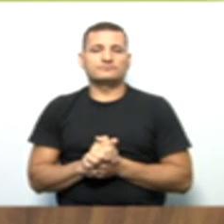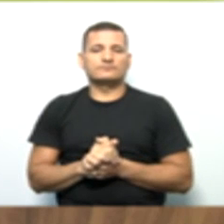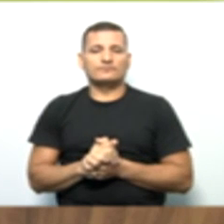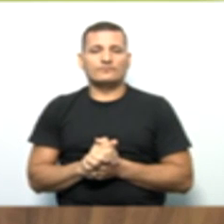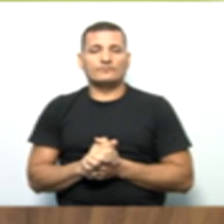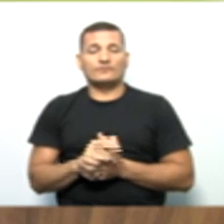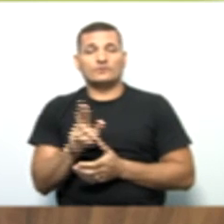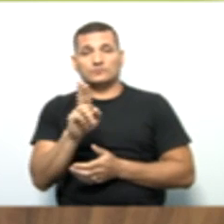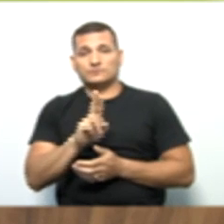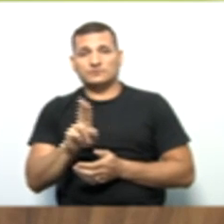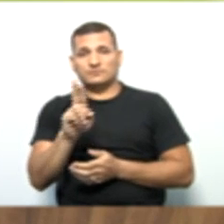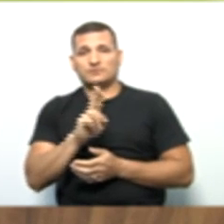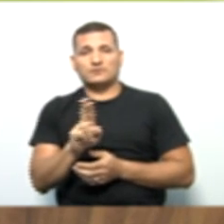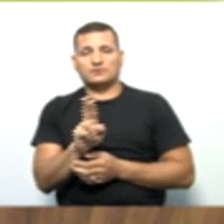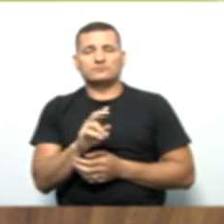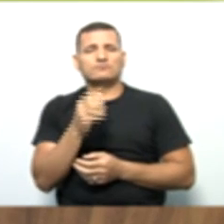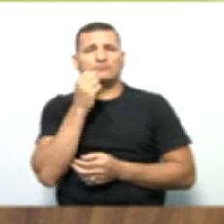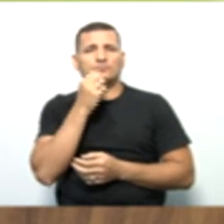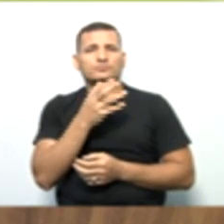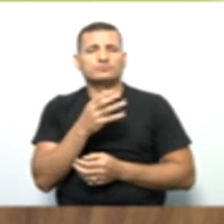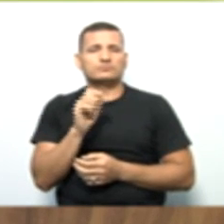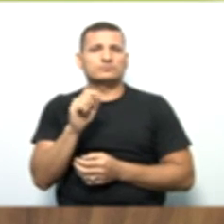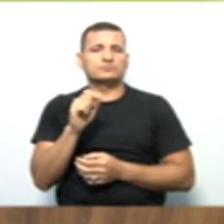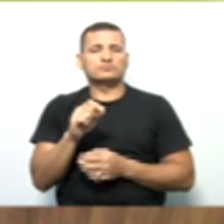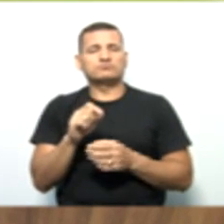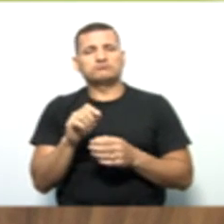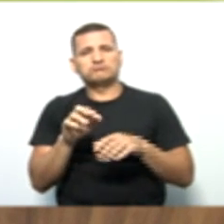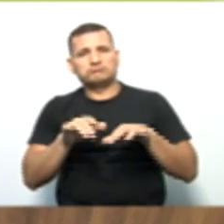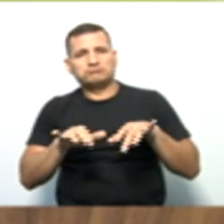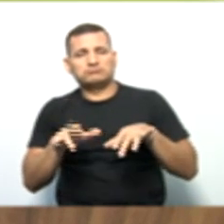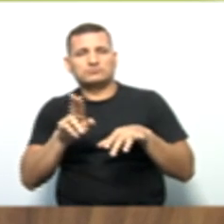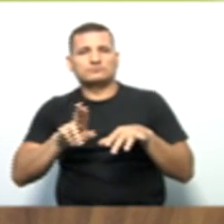conceder ao usuário uma boa usabilidade do sistema.